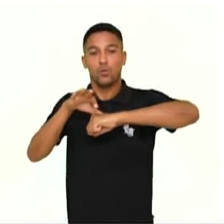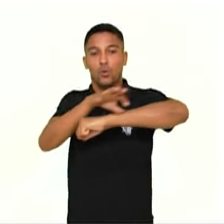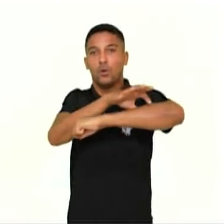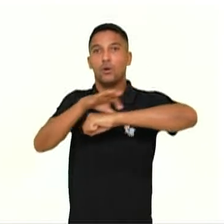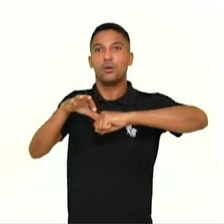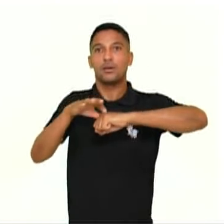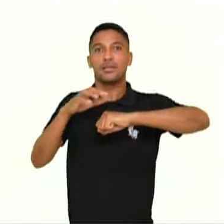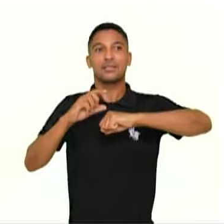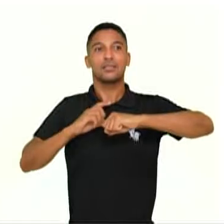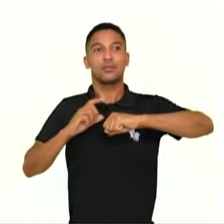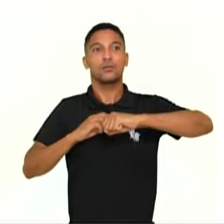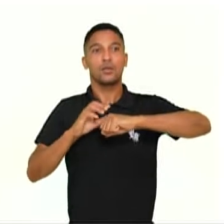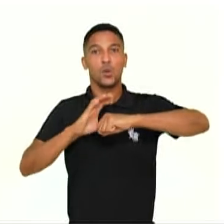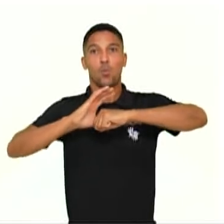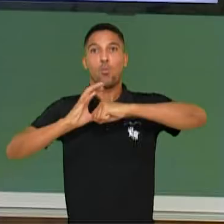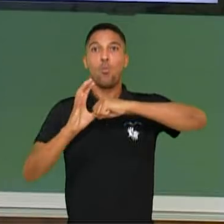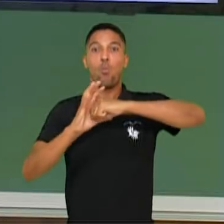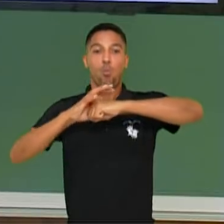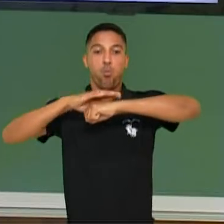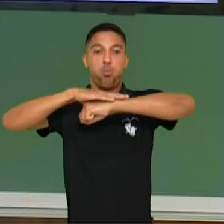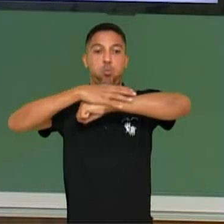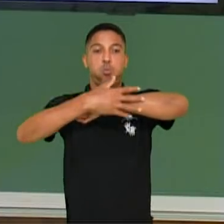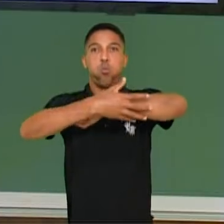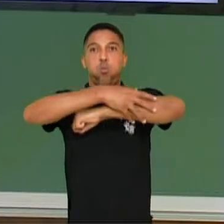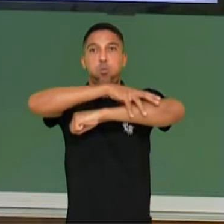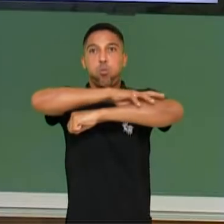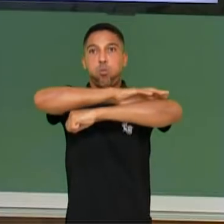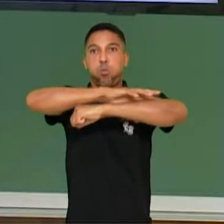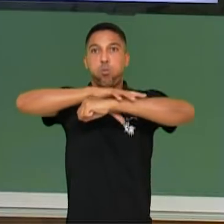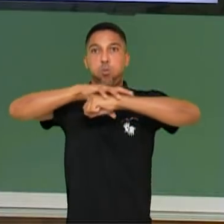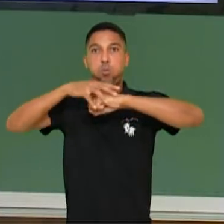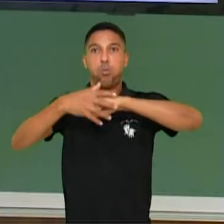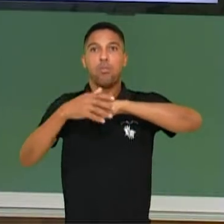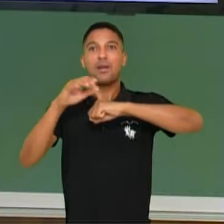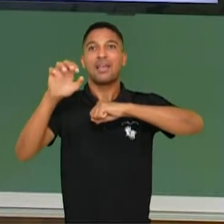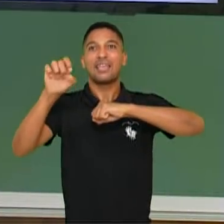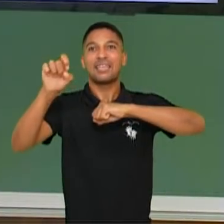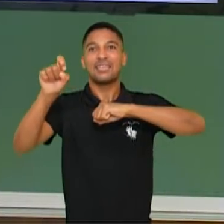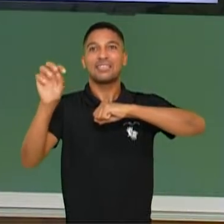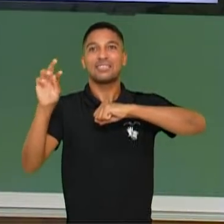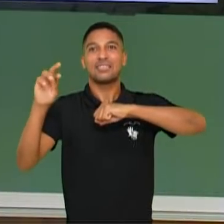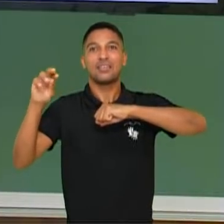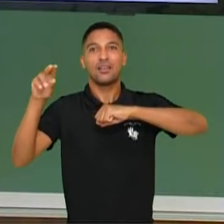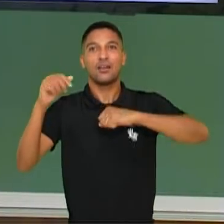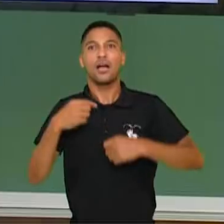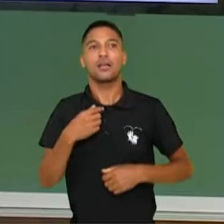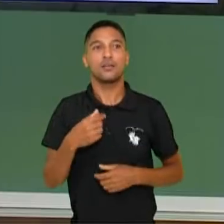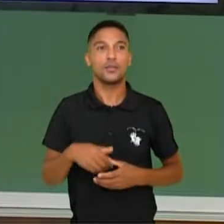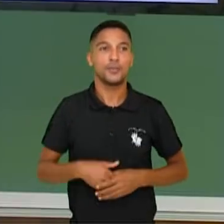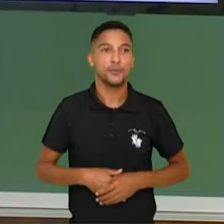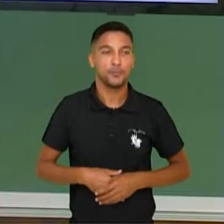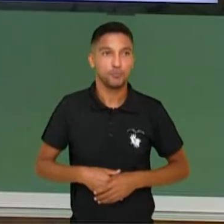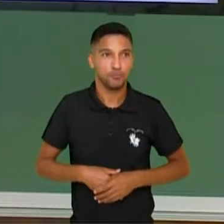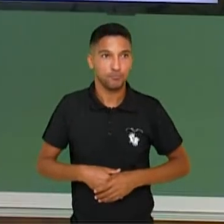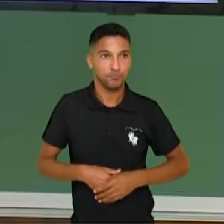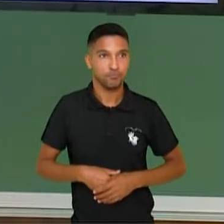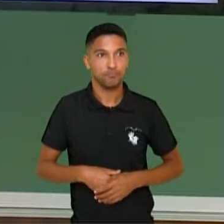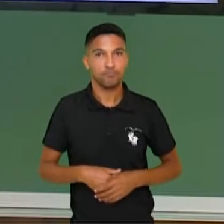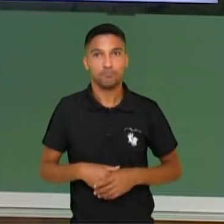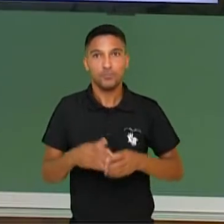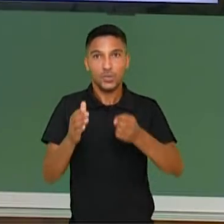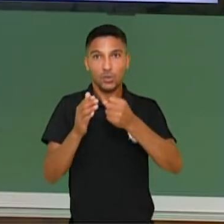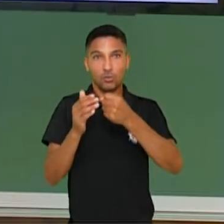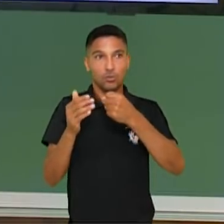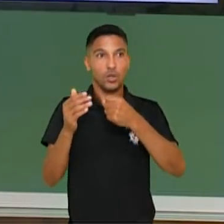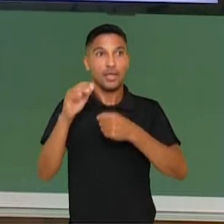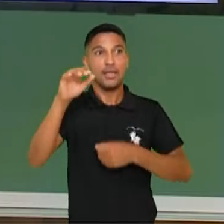externa da diáfise. Lembra o que é a diáfise? Região central de um osso longo. Protege o osso e serve